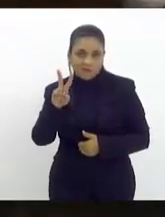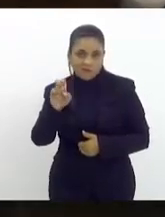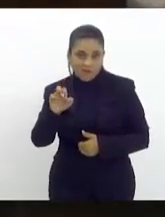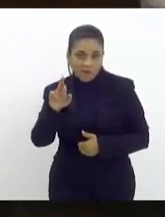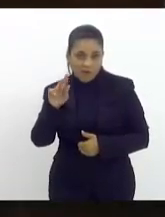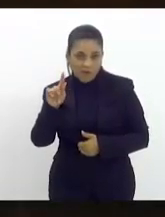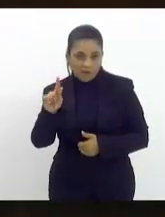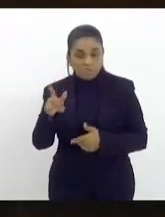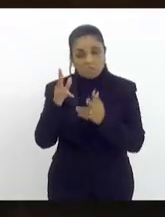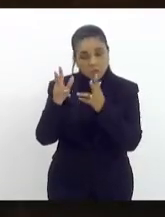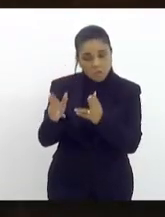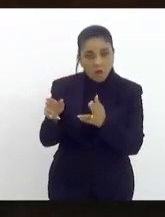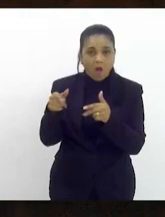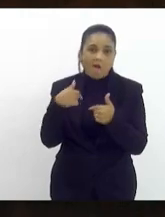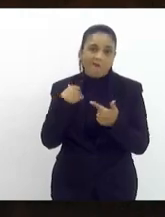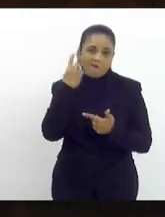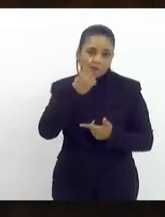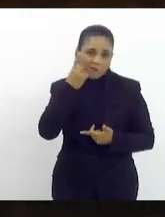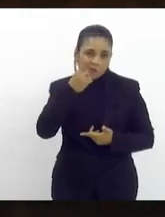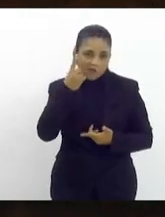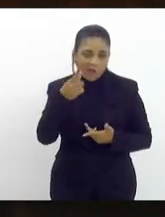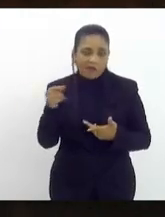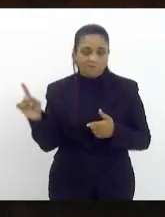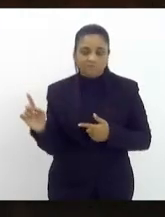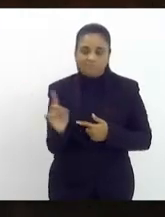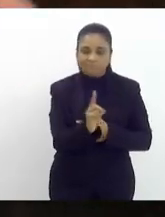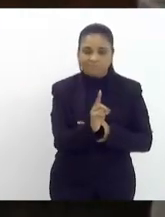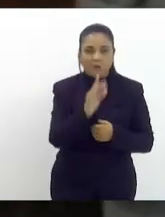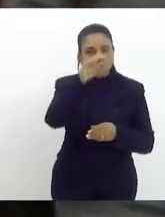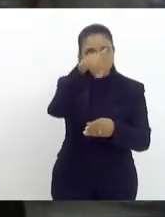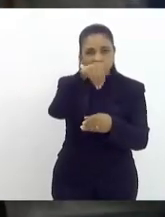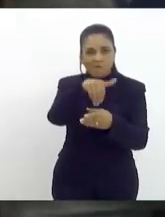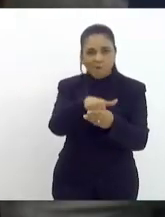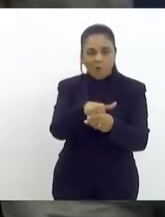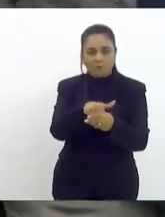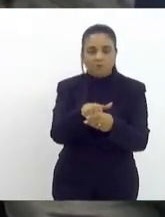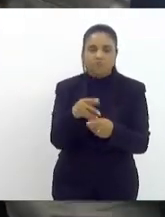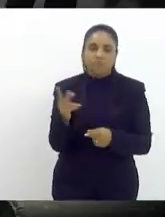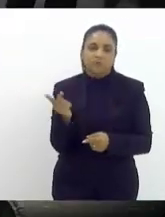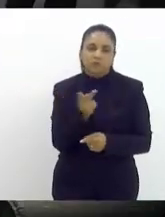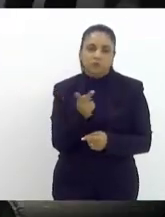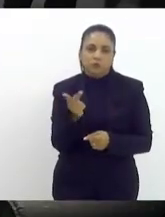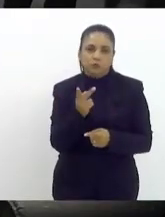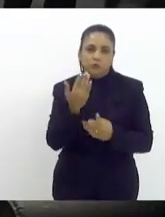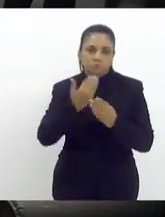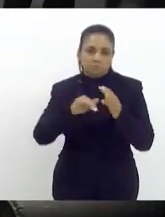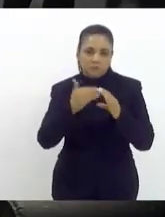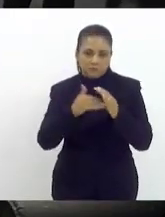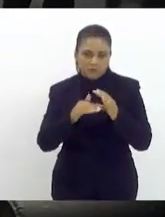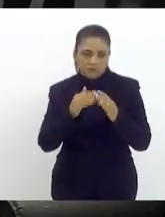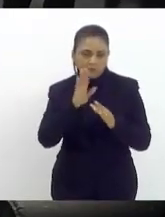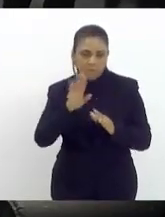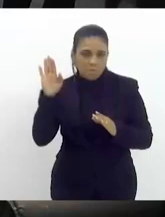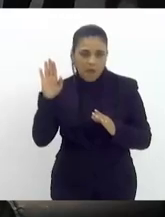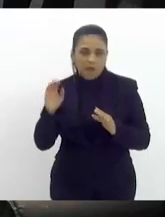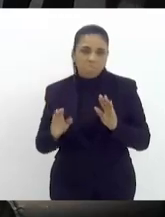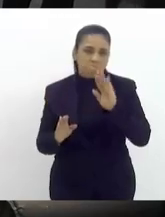dessa forma como mencionou. Deputado, vem à frente e já vota nas duas mensagens. Vota nos dois candidatos.